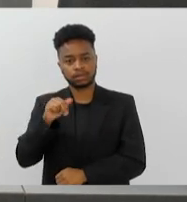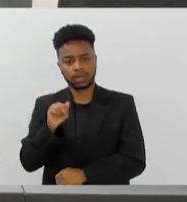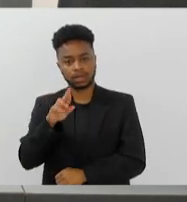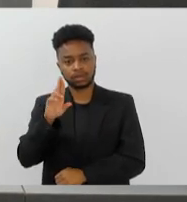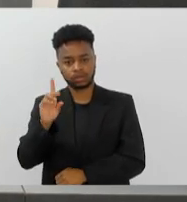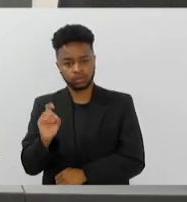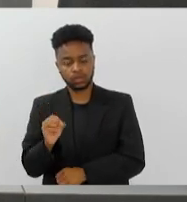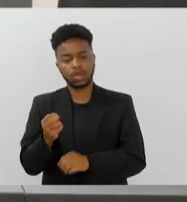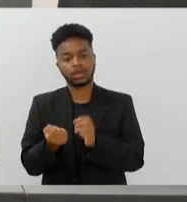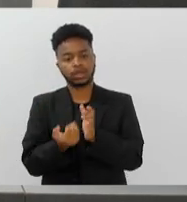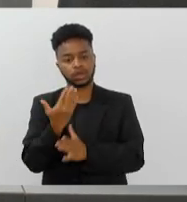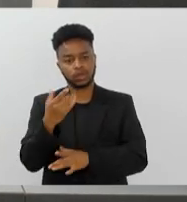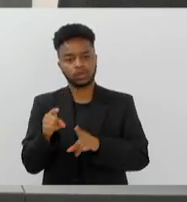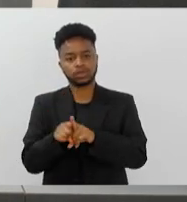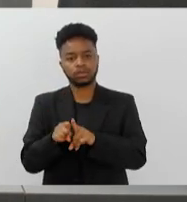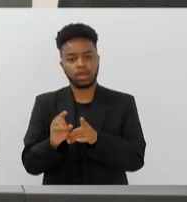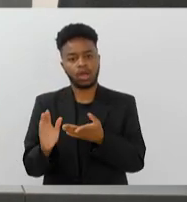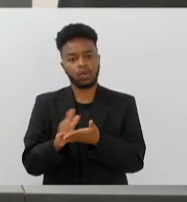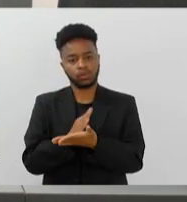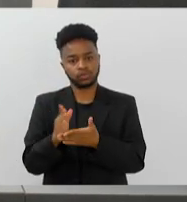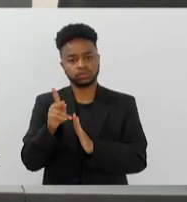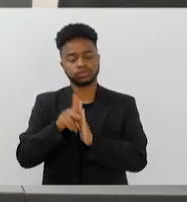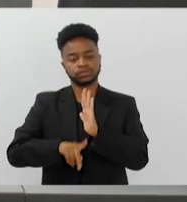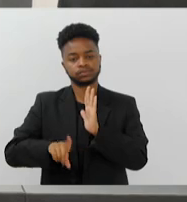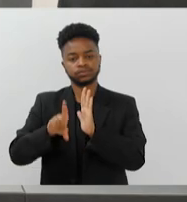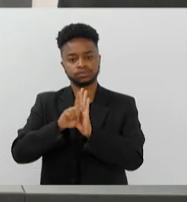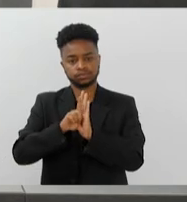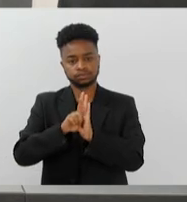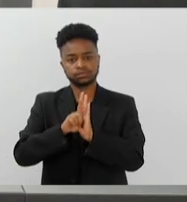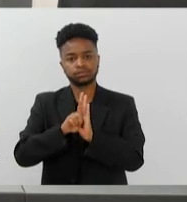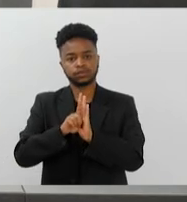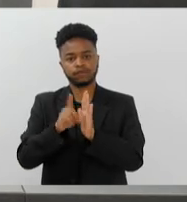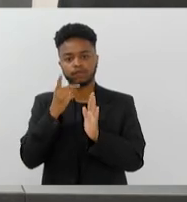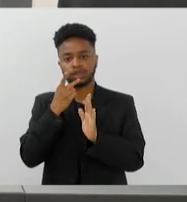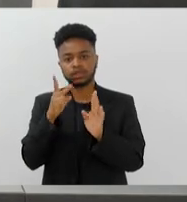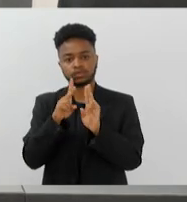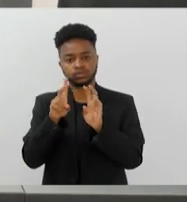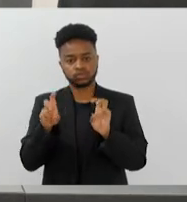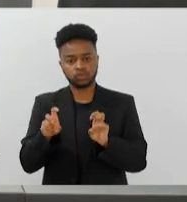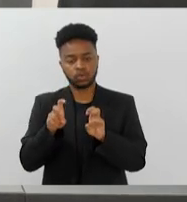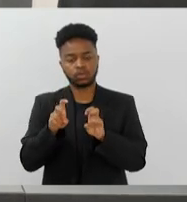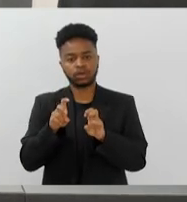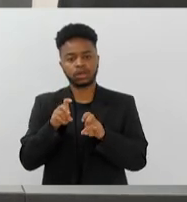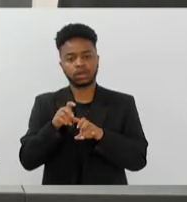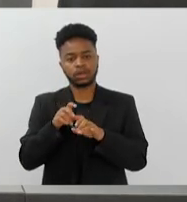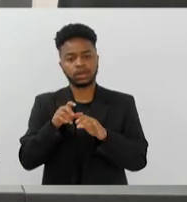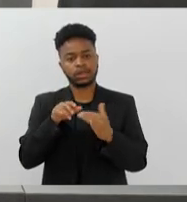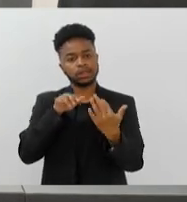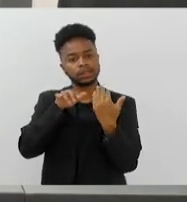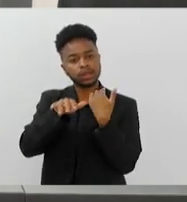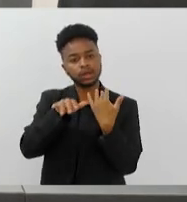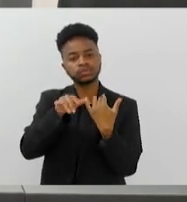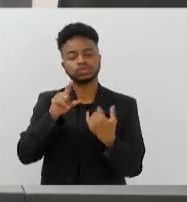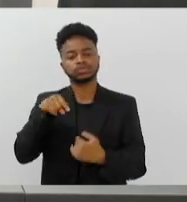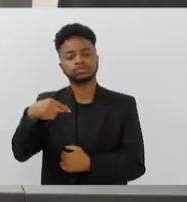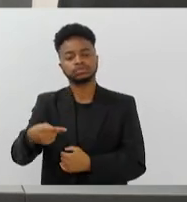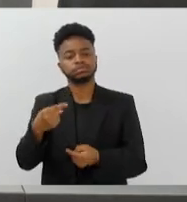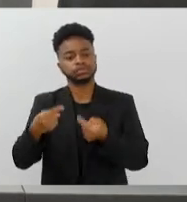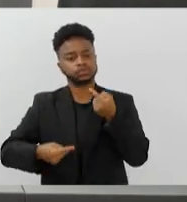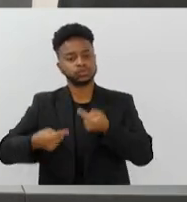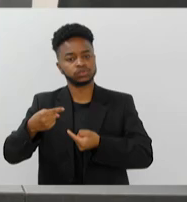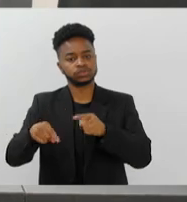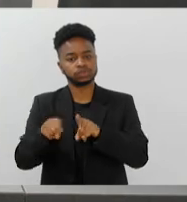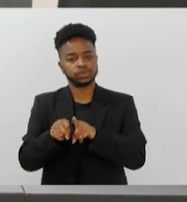produziu alguns projetos e leis versando sobre a questão do trânsito, que depois foram posteriormente discutidas,